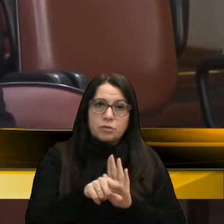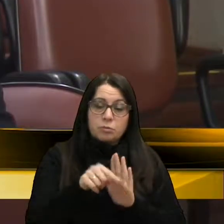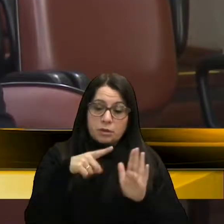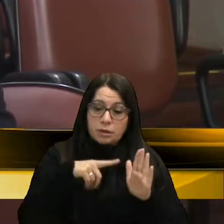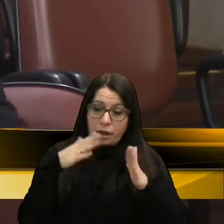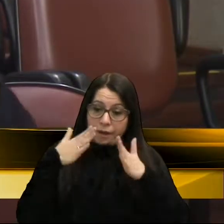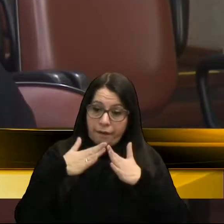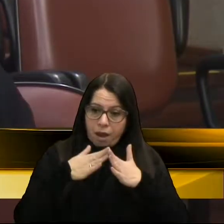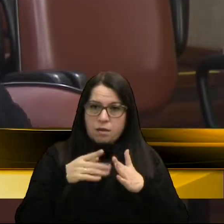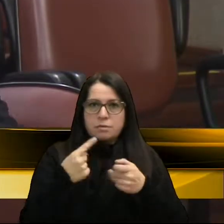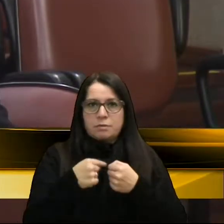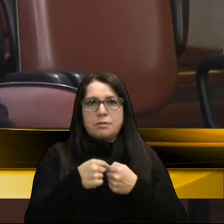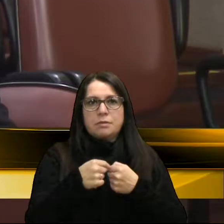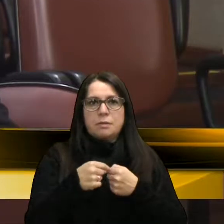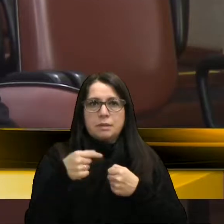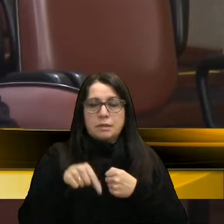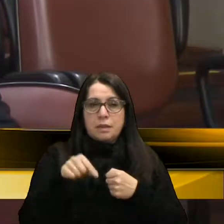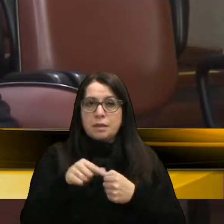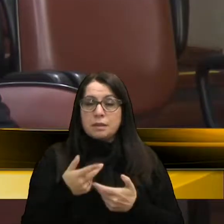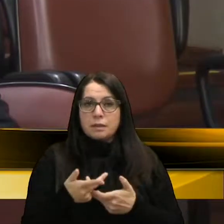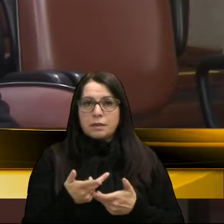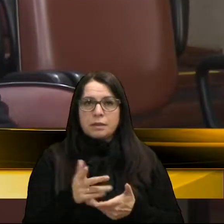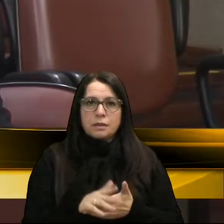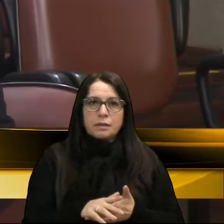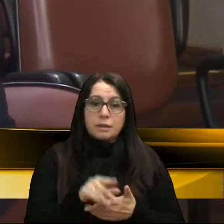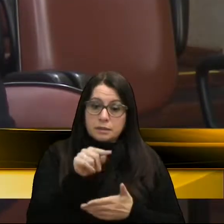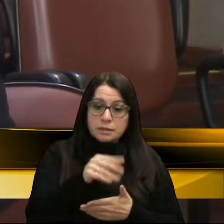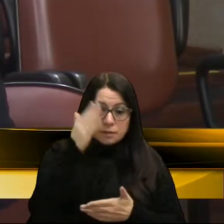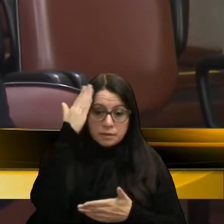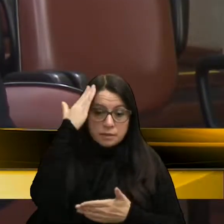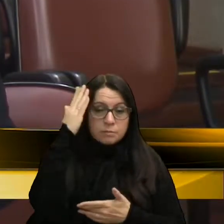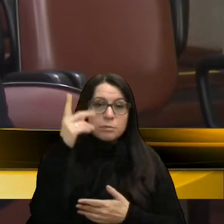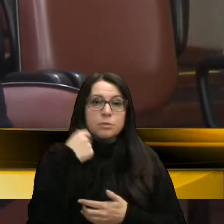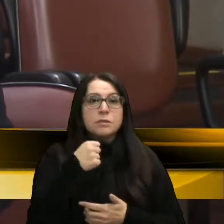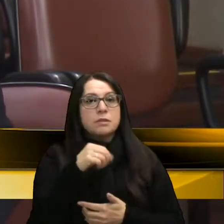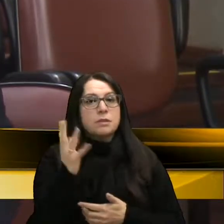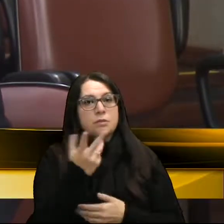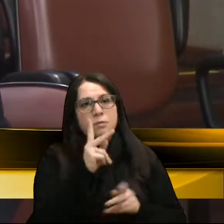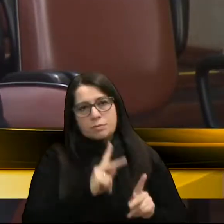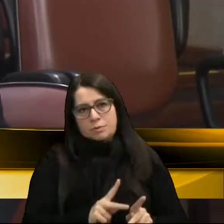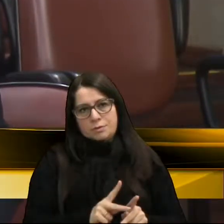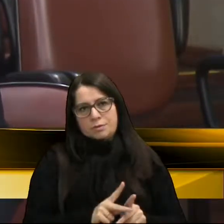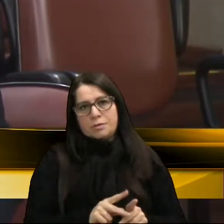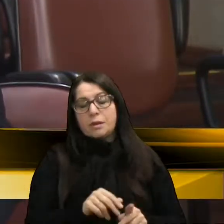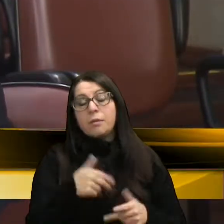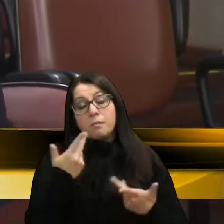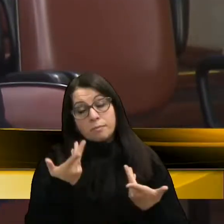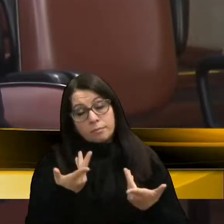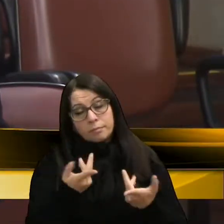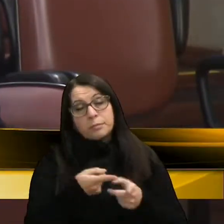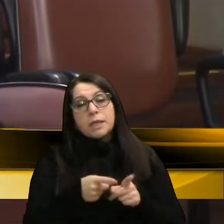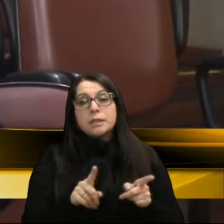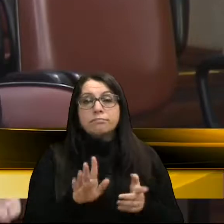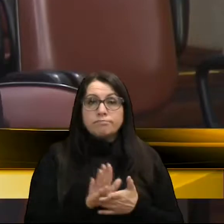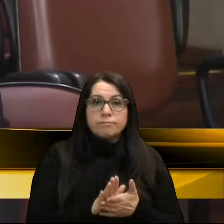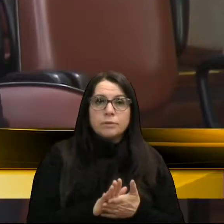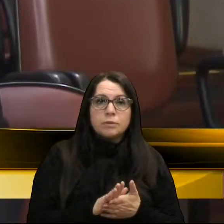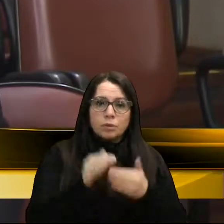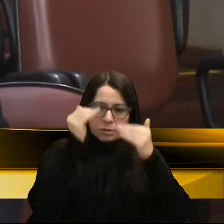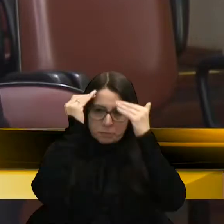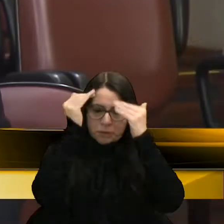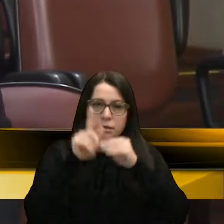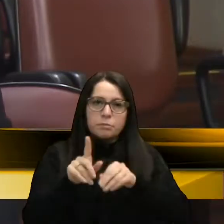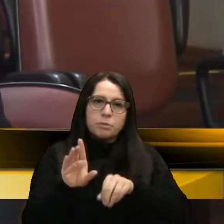nos municípios e está aqui sabemos as necessidades das pessoas. Porém, nós hoje respeitamos